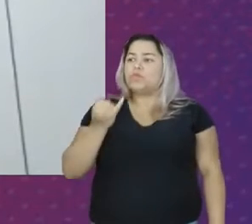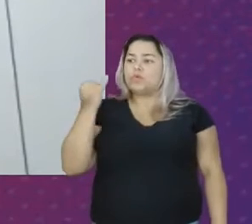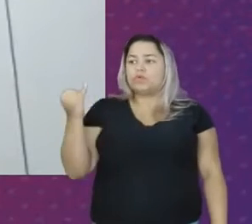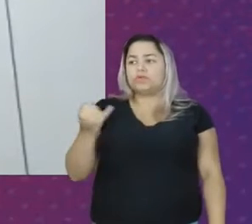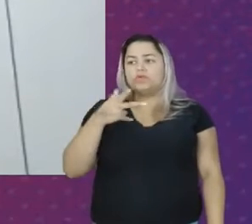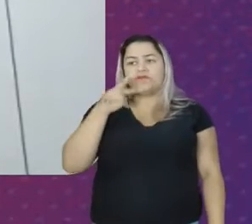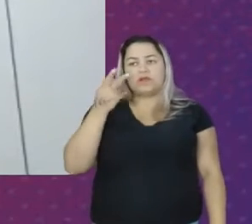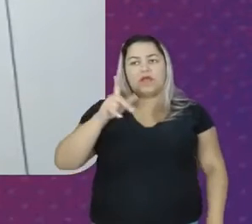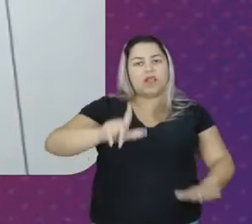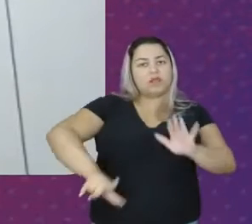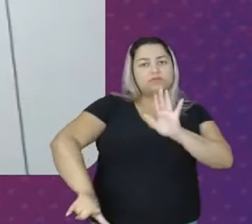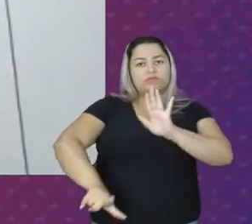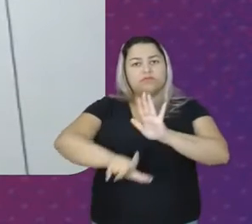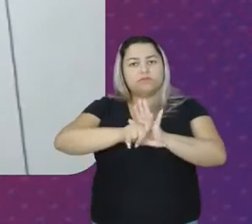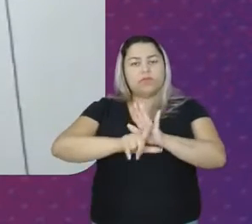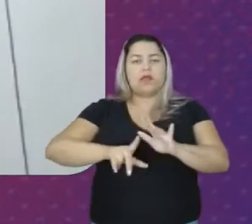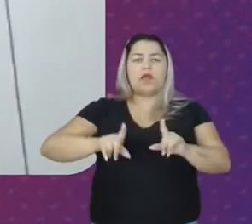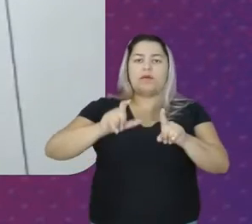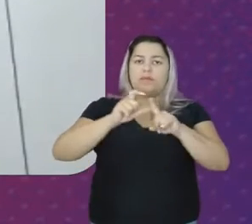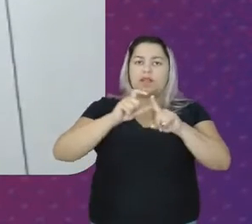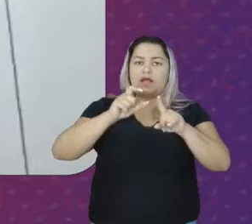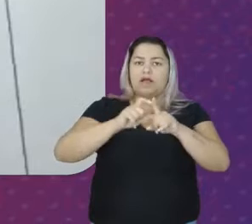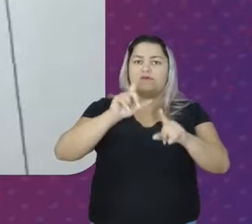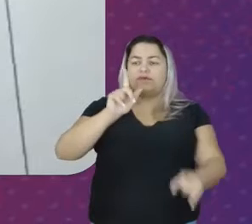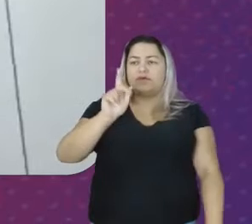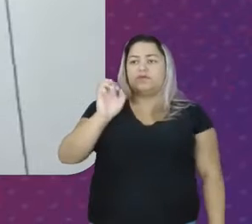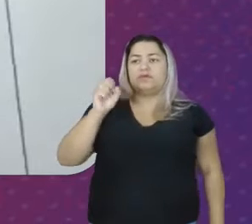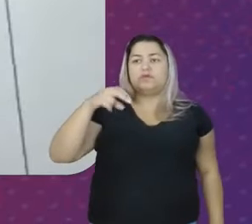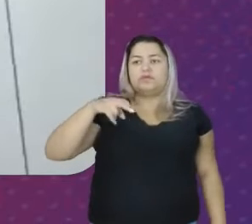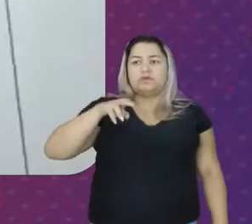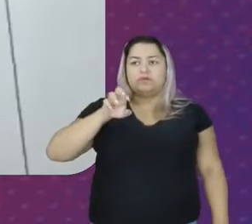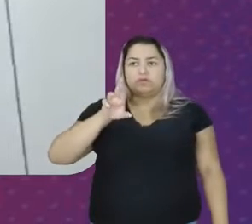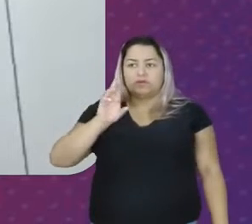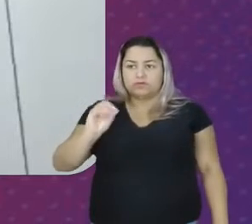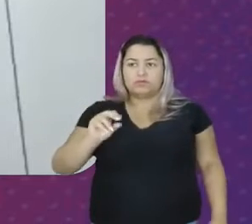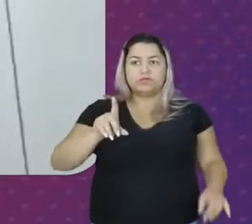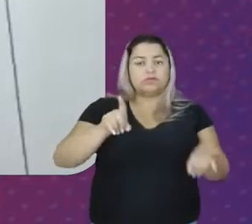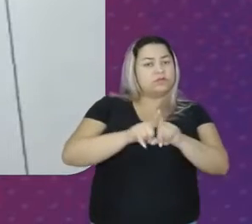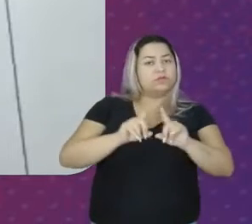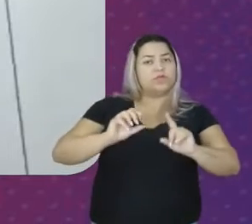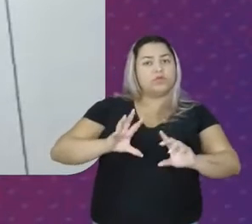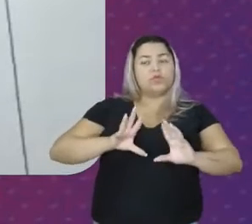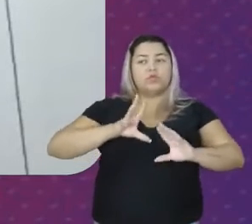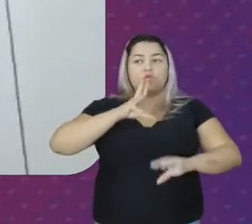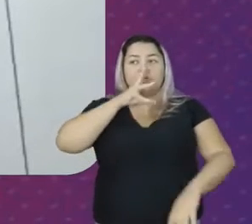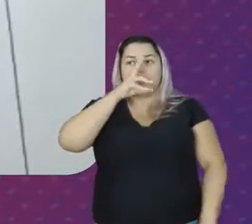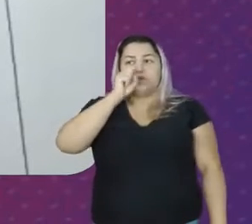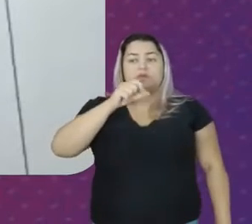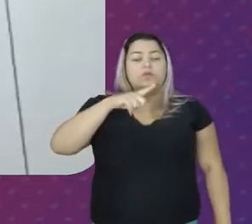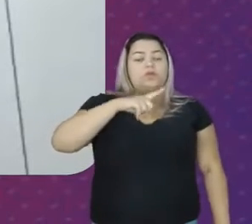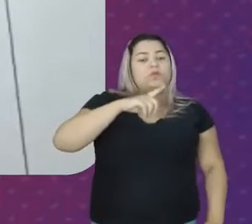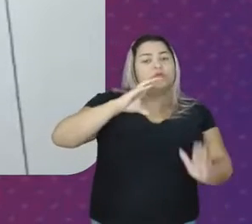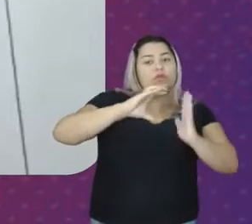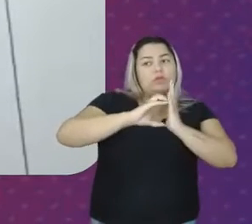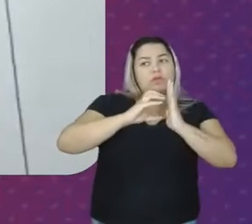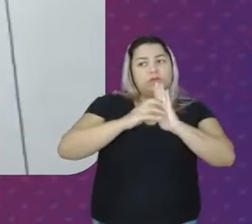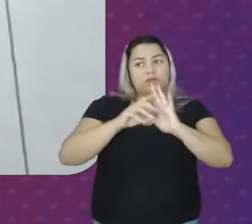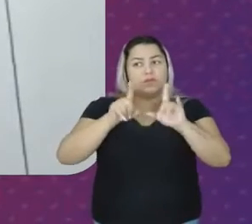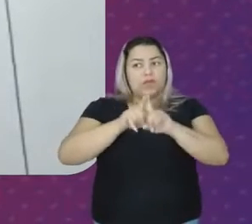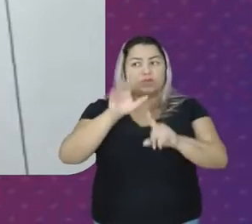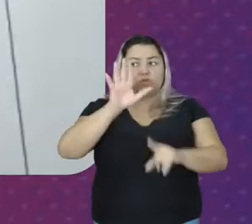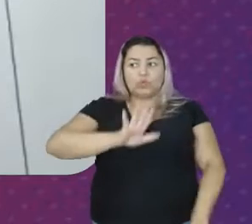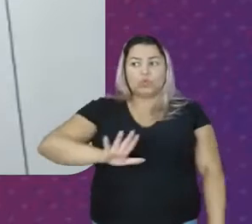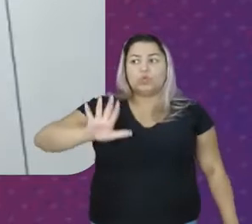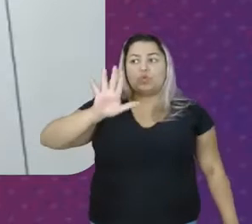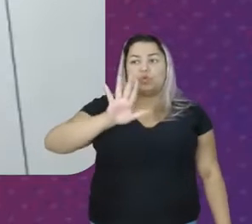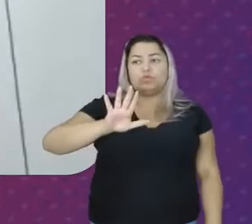que a lei não trata da palavra gênero, porque naquele momento, na correlação de forças que nós tínhamos no Congresso Nacional,